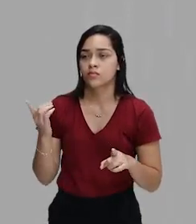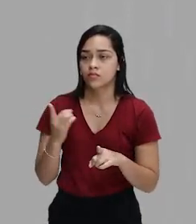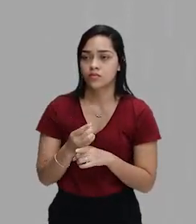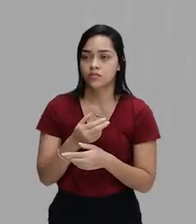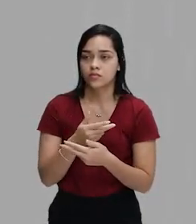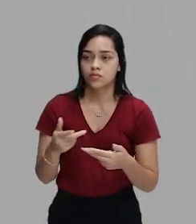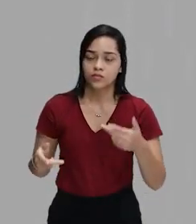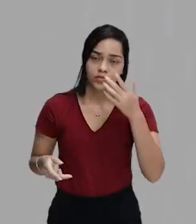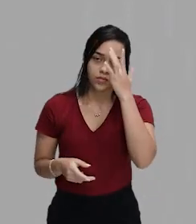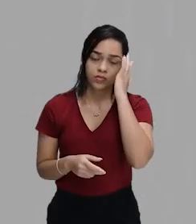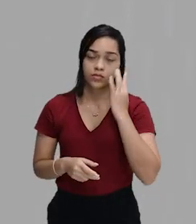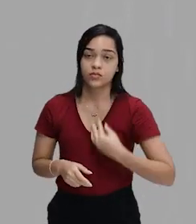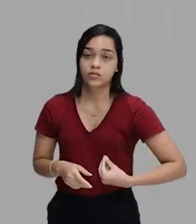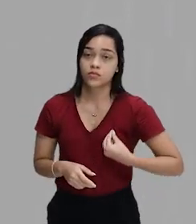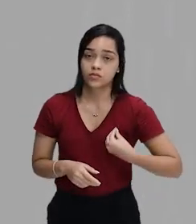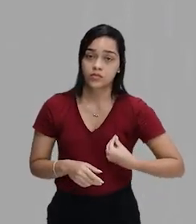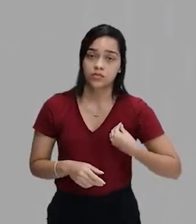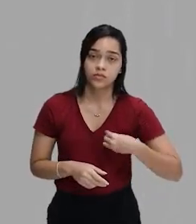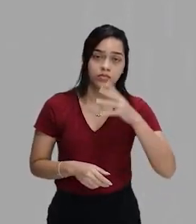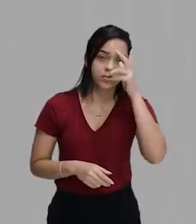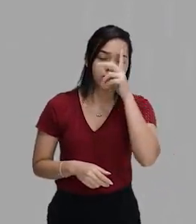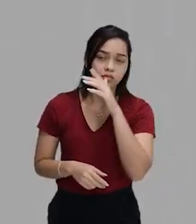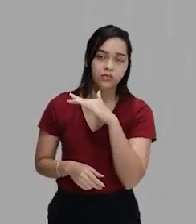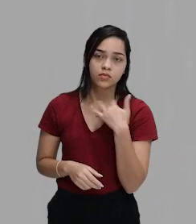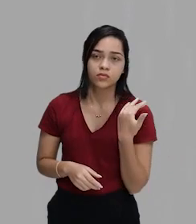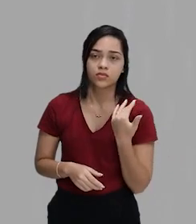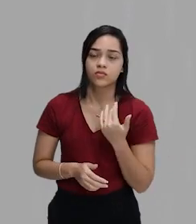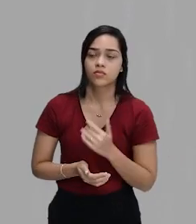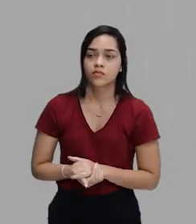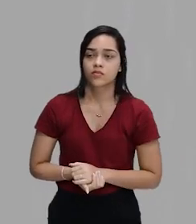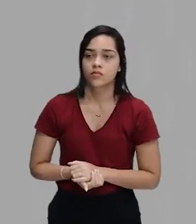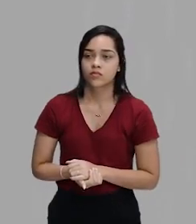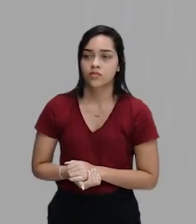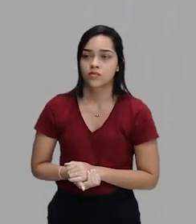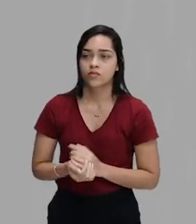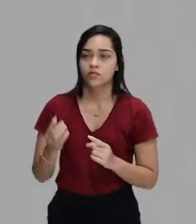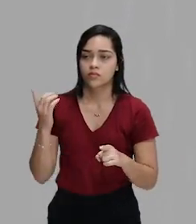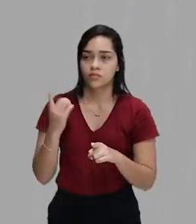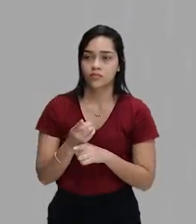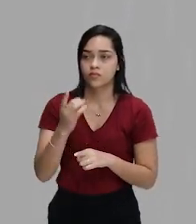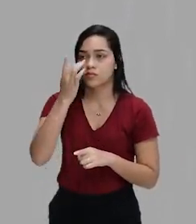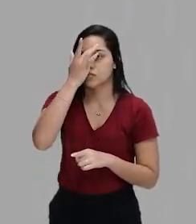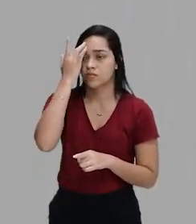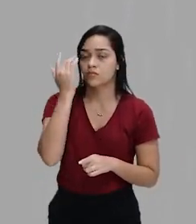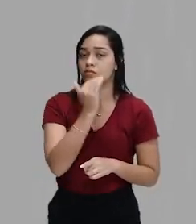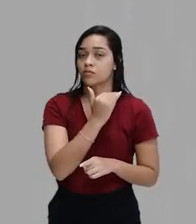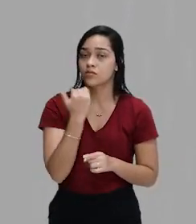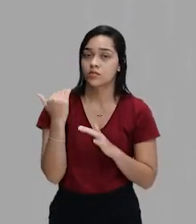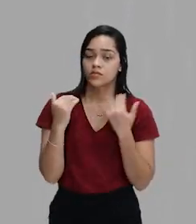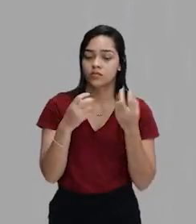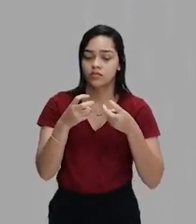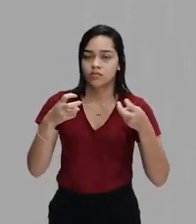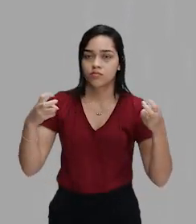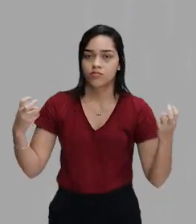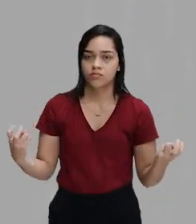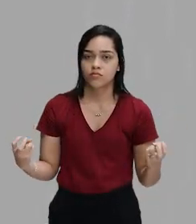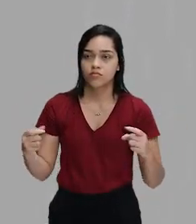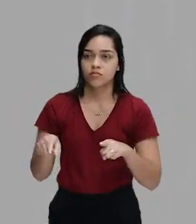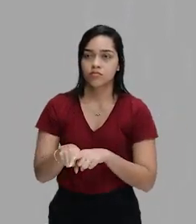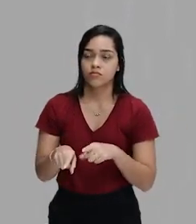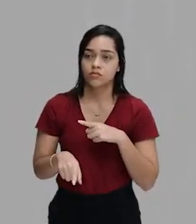encontraram sobreviventes, encontraram câmaras de gás, encontraram pessoas mortas,